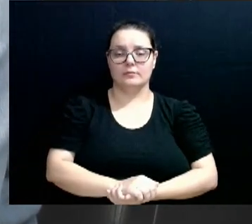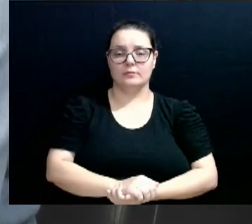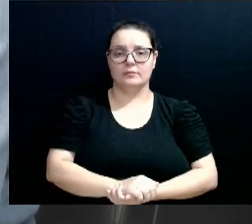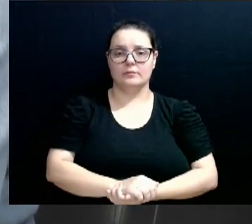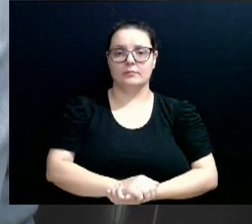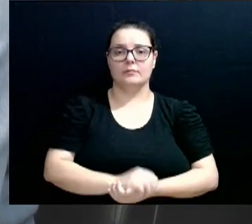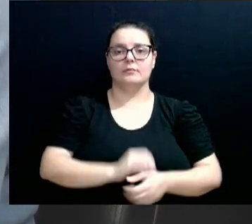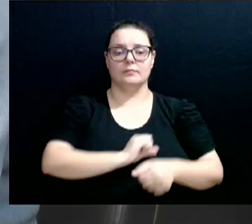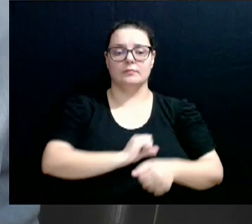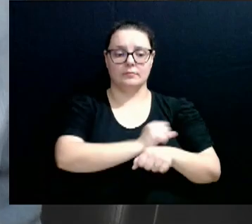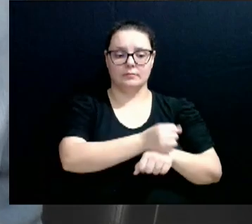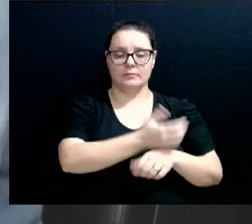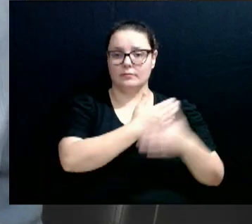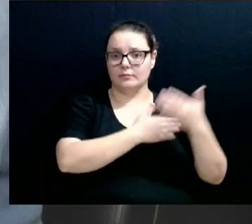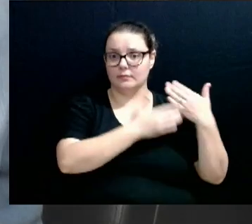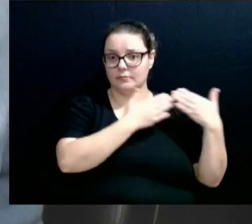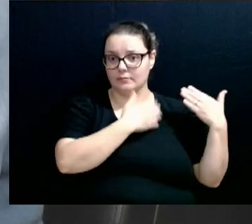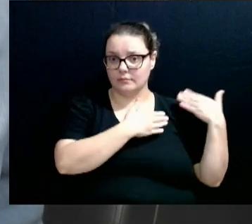que